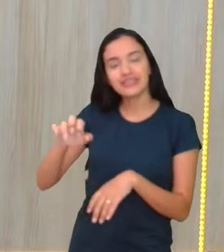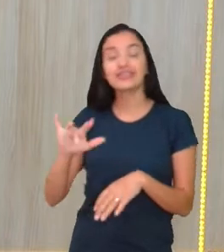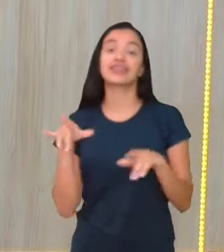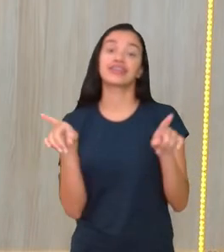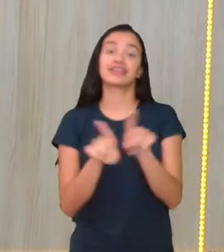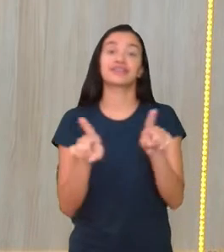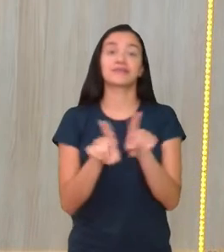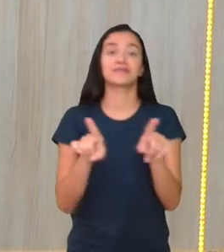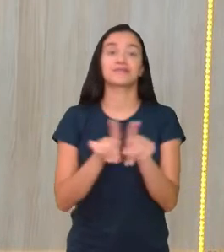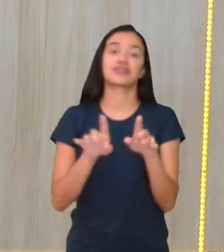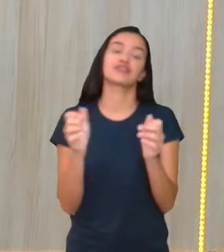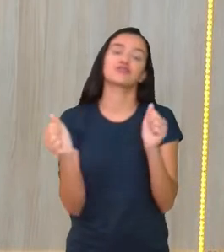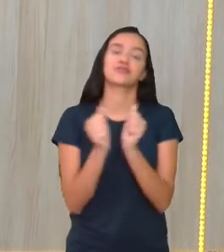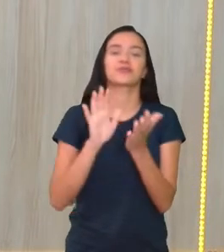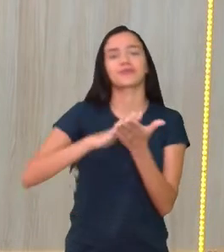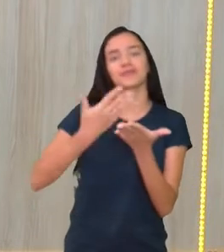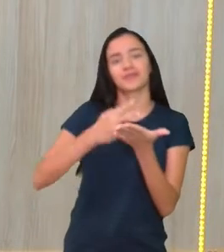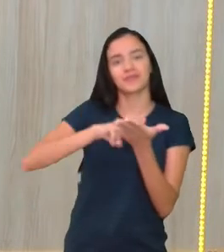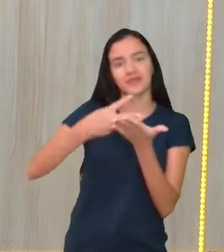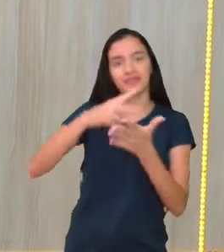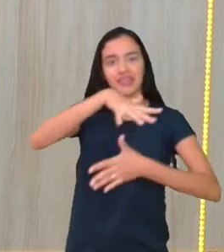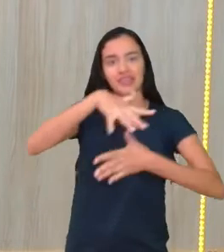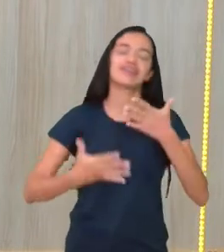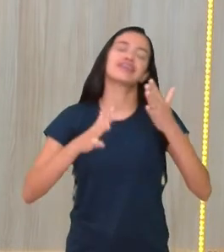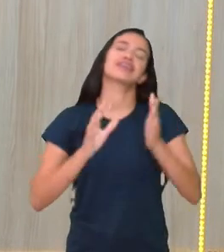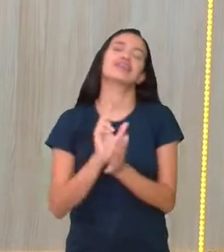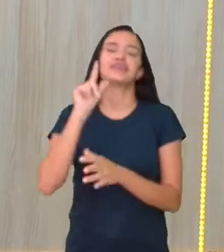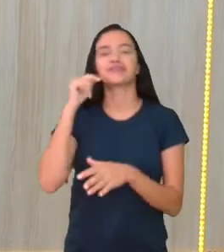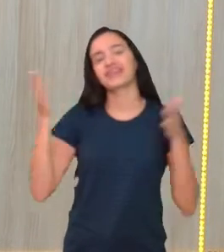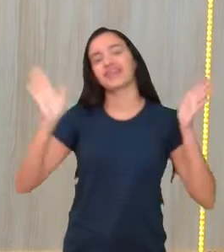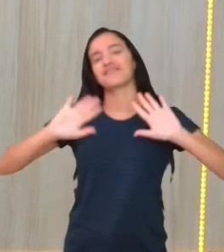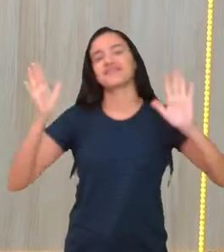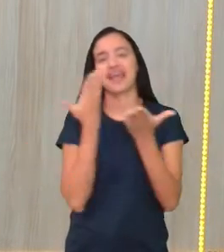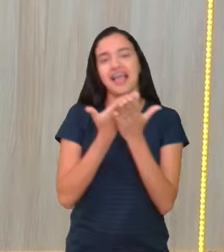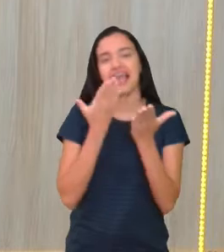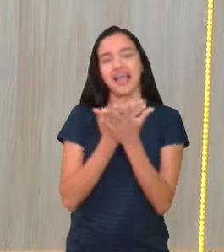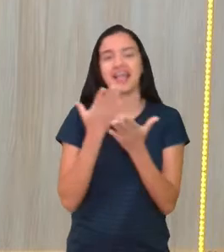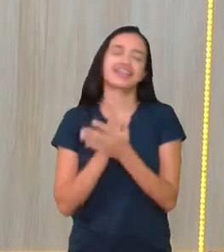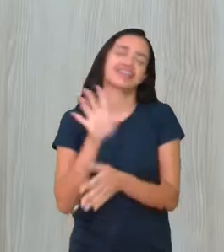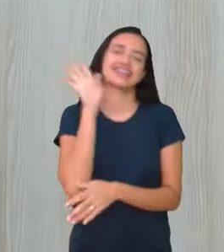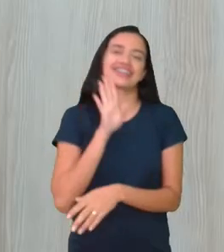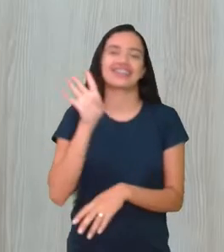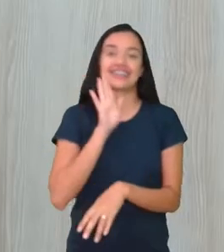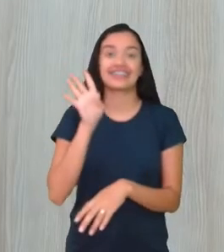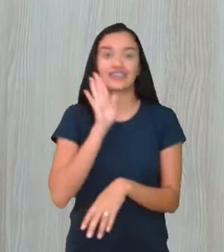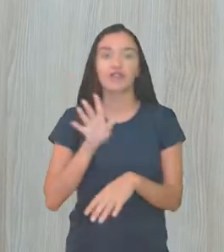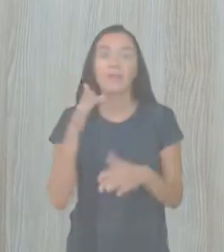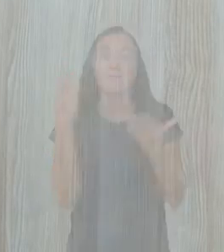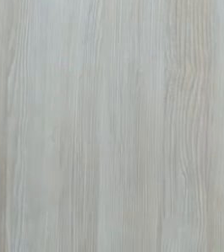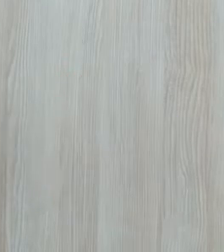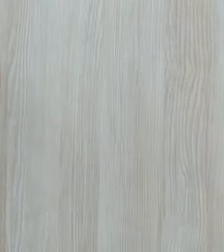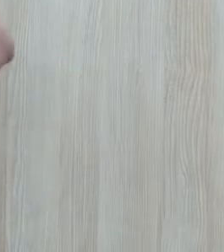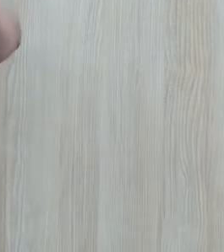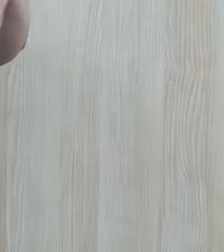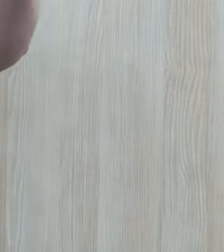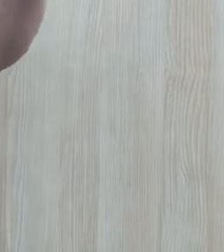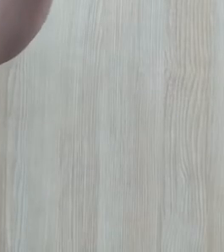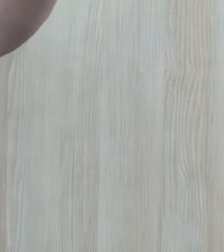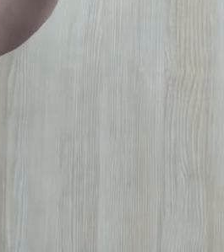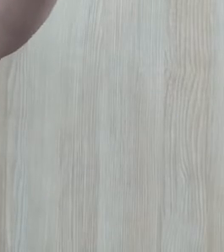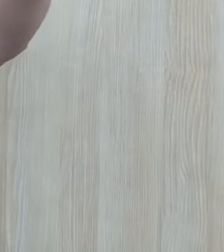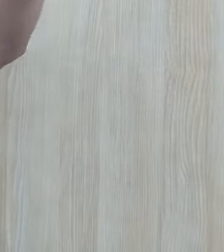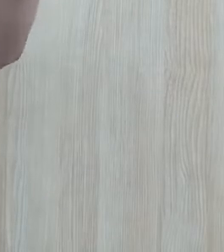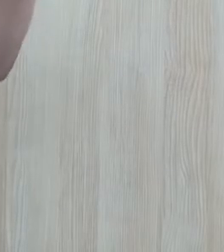que está fazendo a tradução para Libras. A gente pretende fazer uma aula bem legal, né, Gine? Sim, gente, uma aula bem musical.